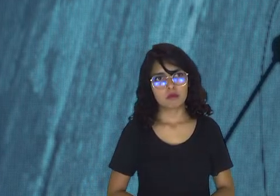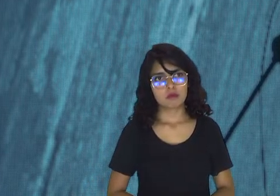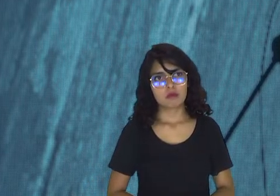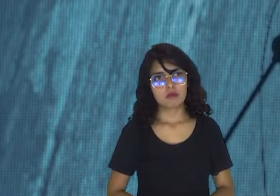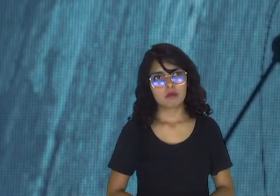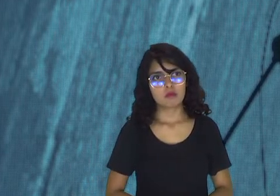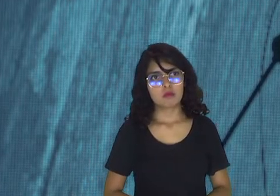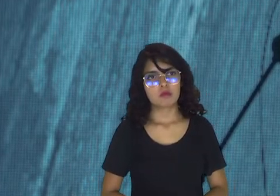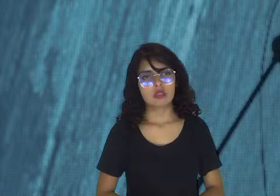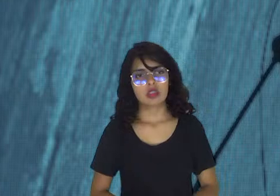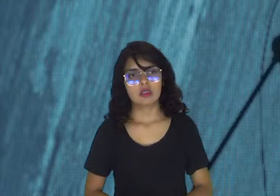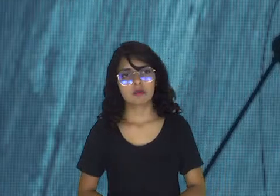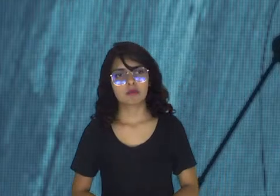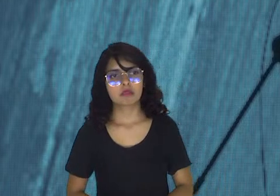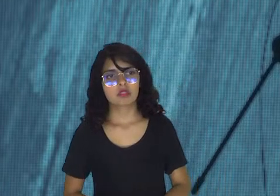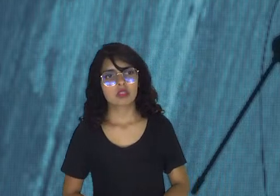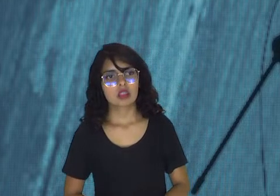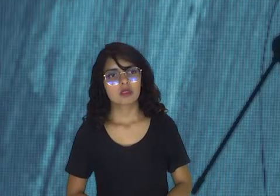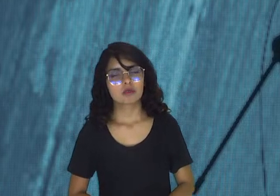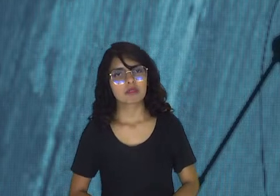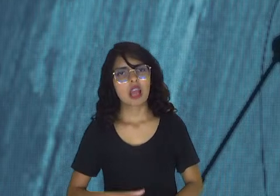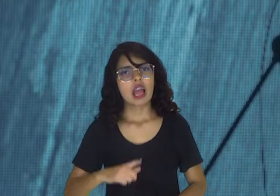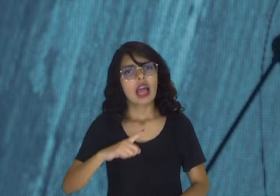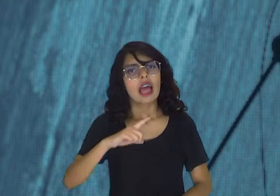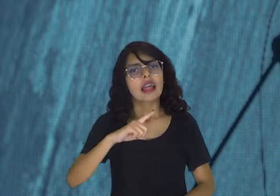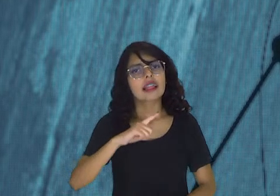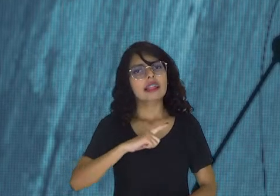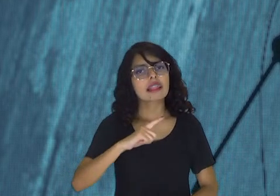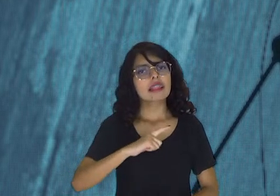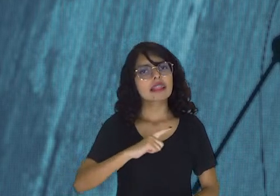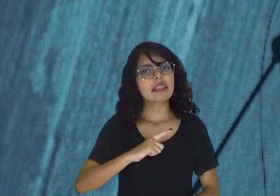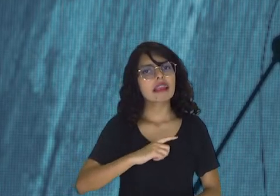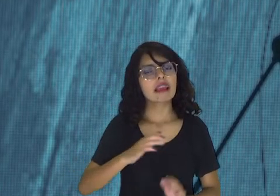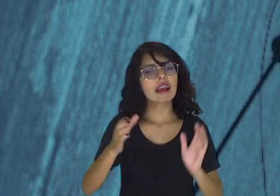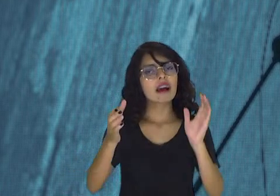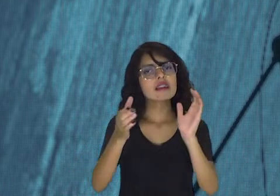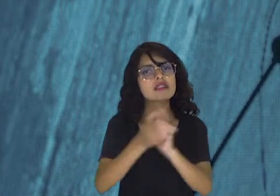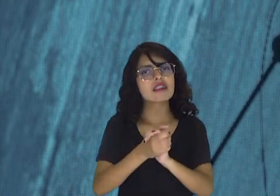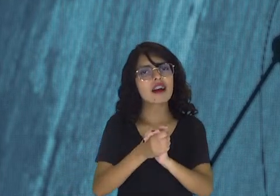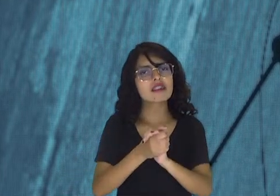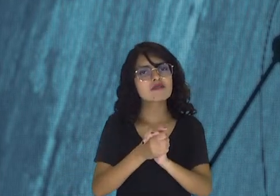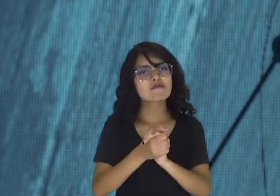Quem está fazendo aniversário de casamento hoje e não tem o livro?